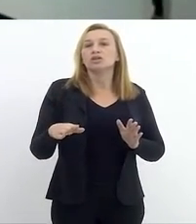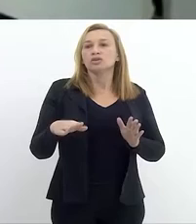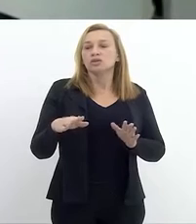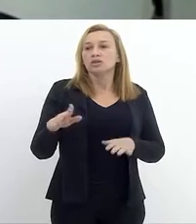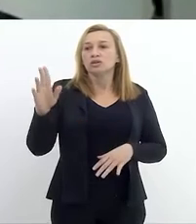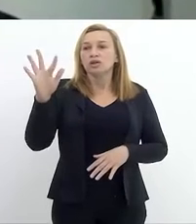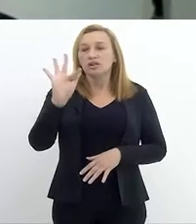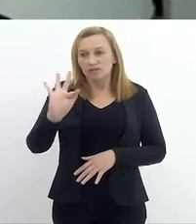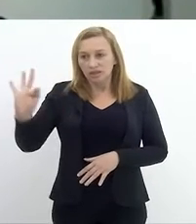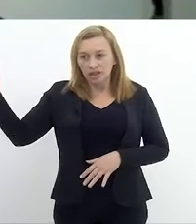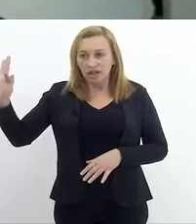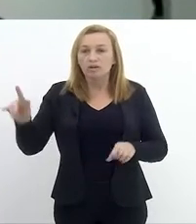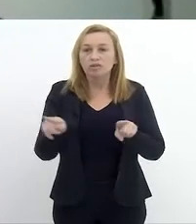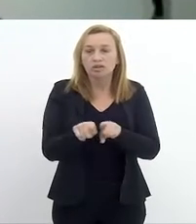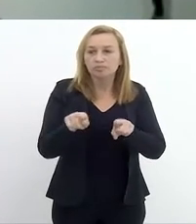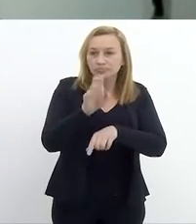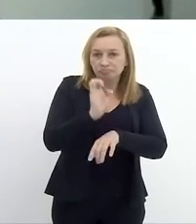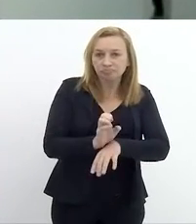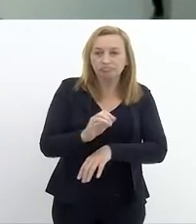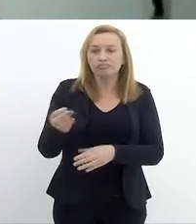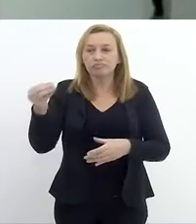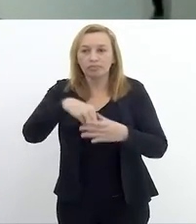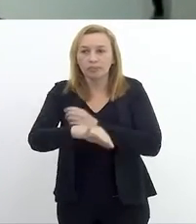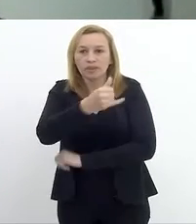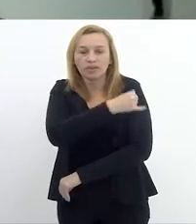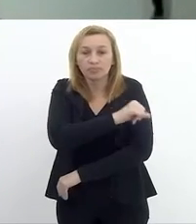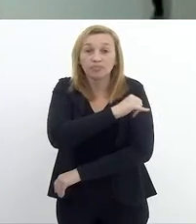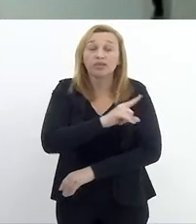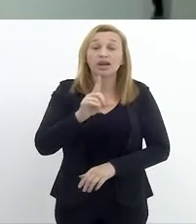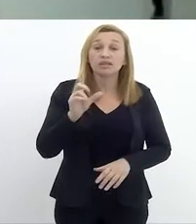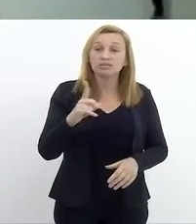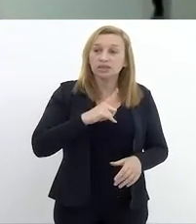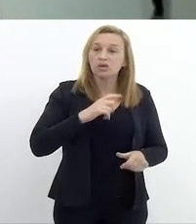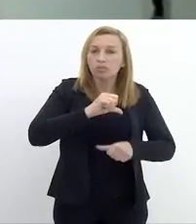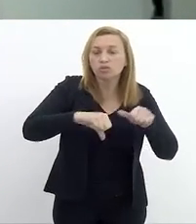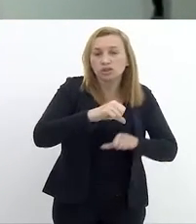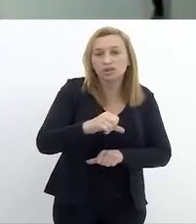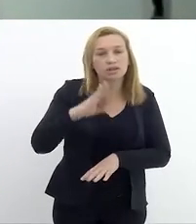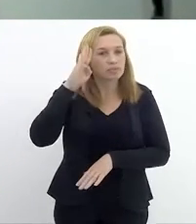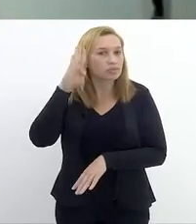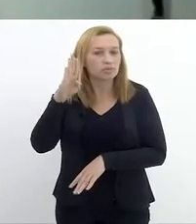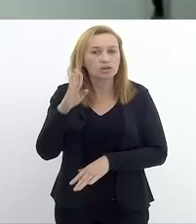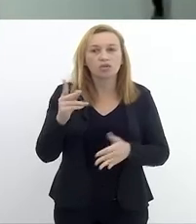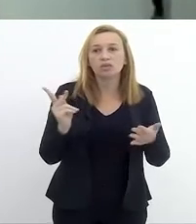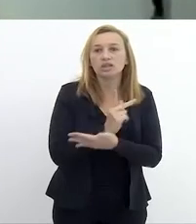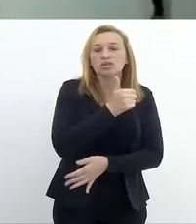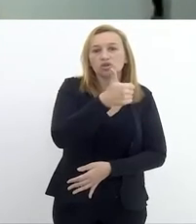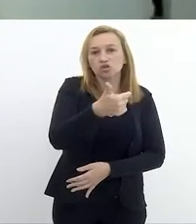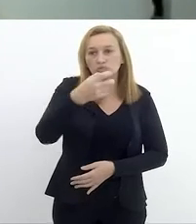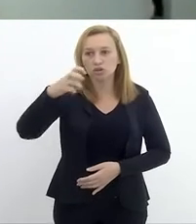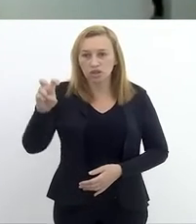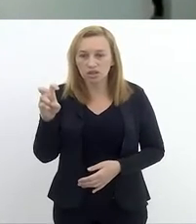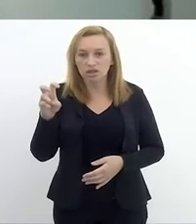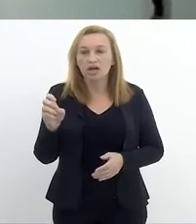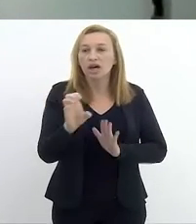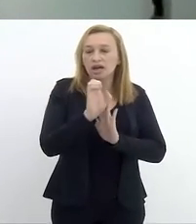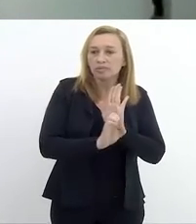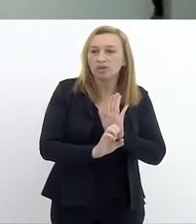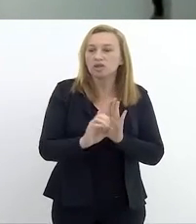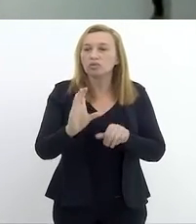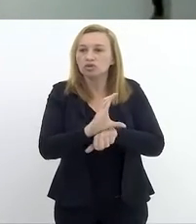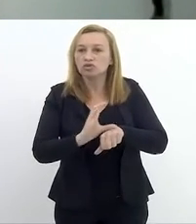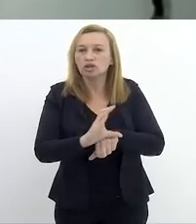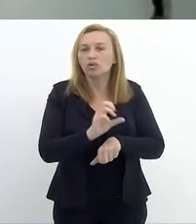eles, tanto a nível federal como nos estados, incluindo o Rio de Janeiro. Mas tem uma mudança que é fundamental, que aconteceu